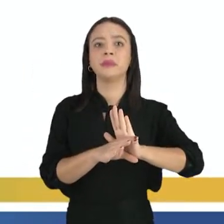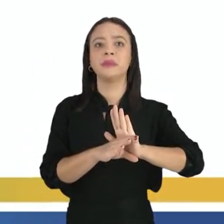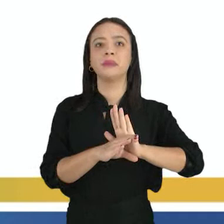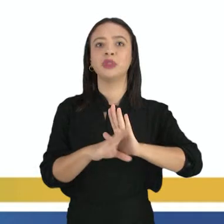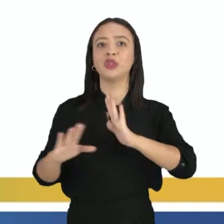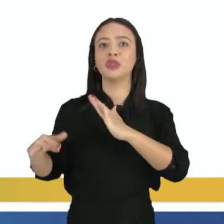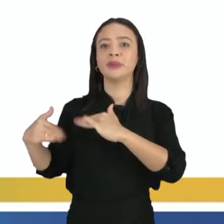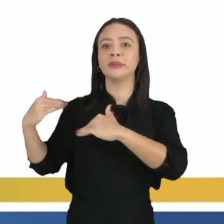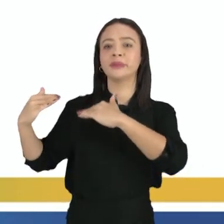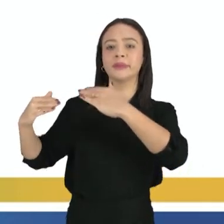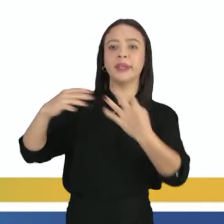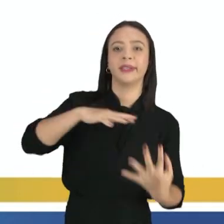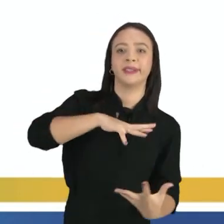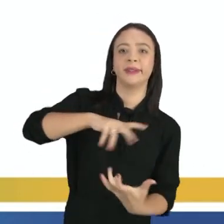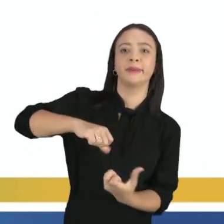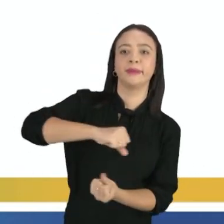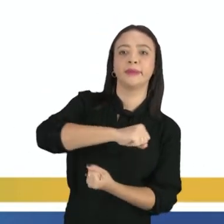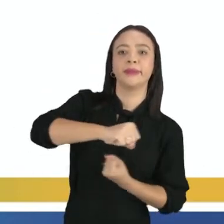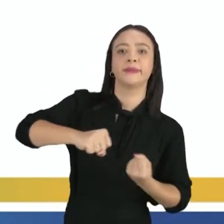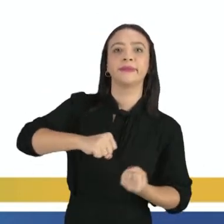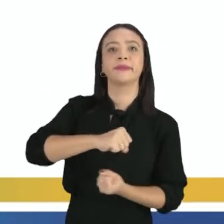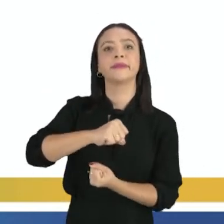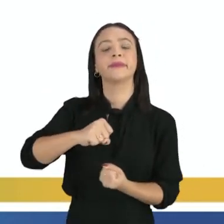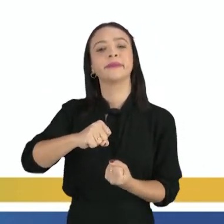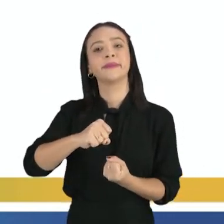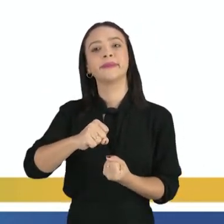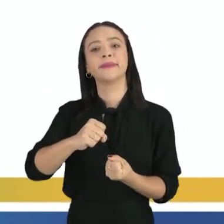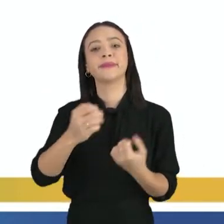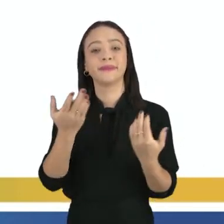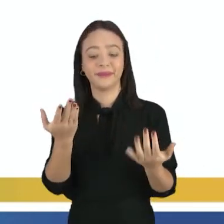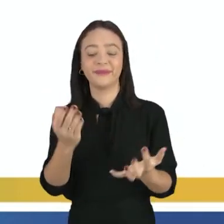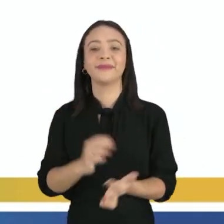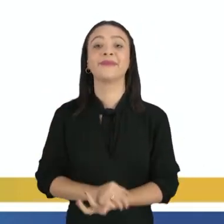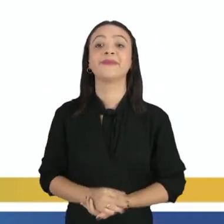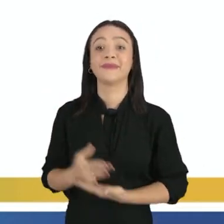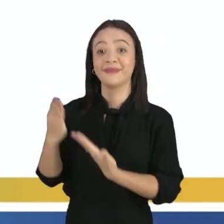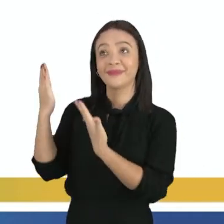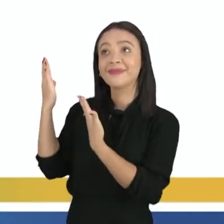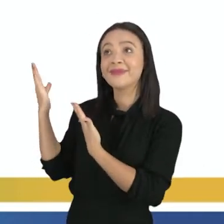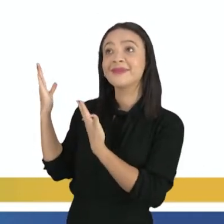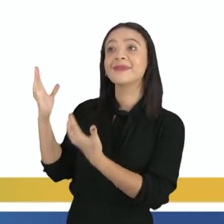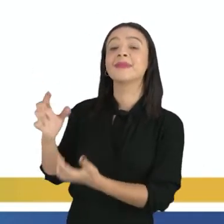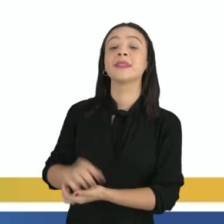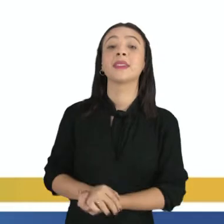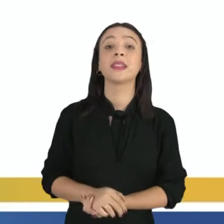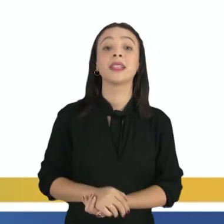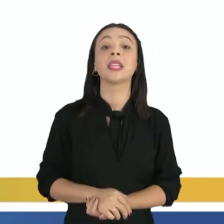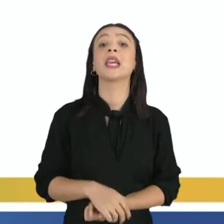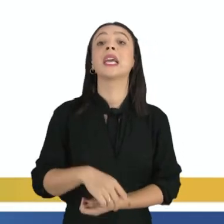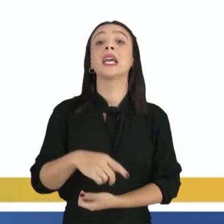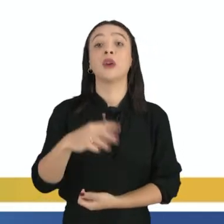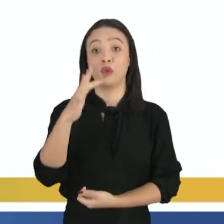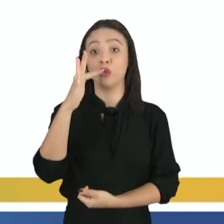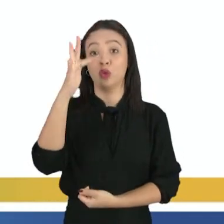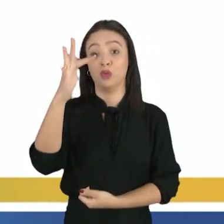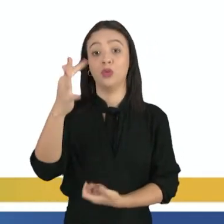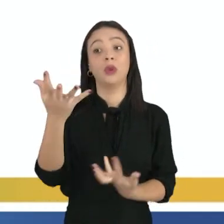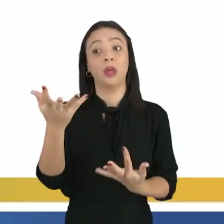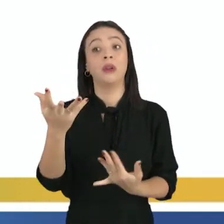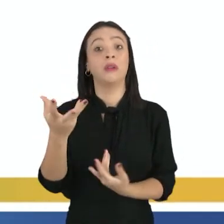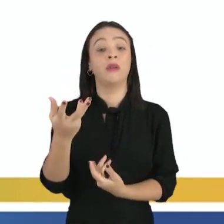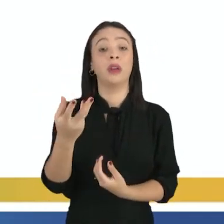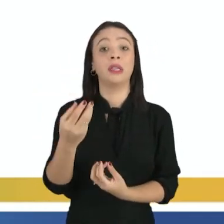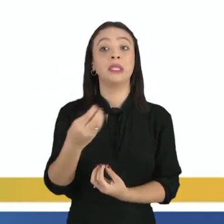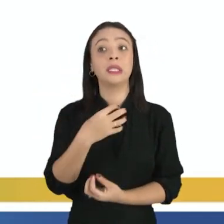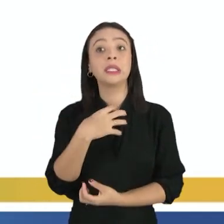de desenvolvimento sustentável, porque a geração dela vai arcar com as consequências, seja elas boas ou